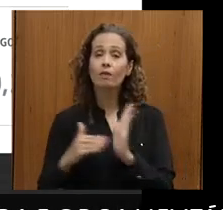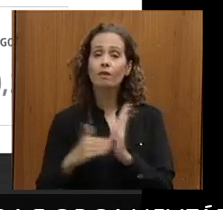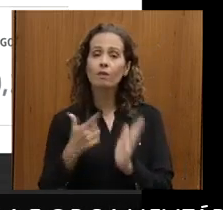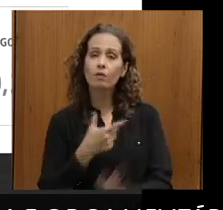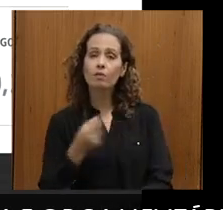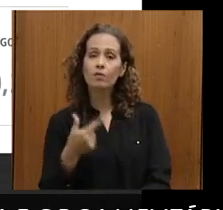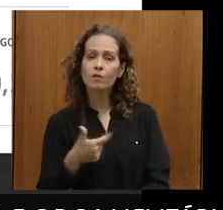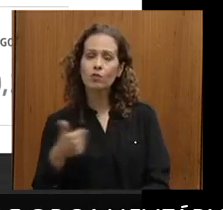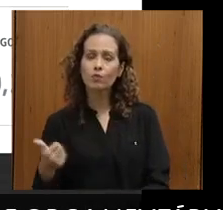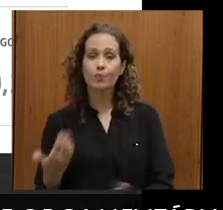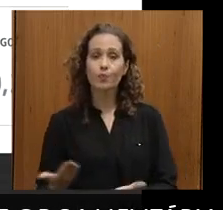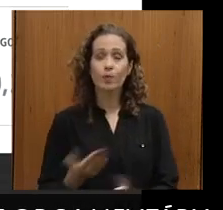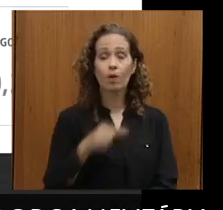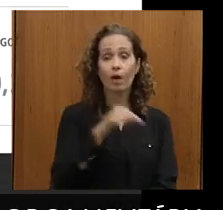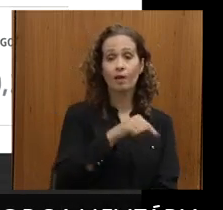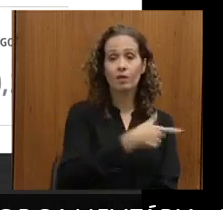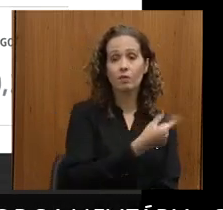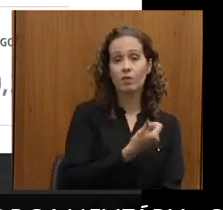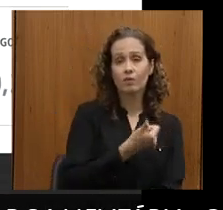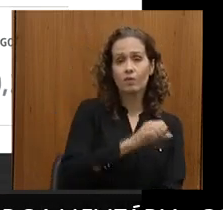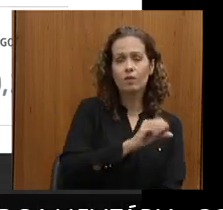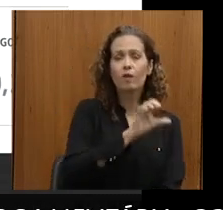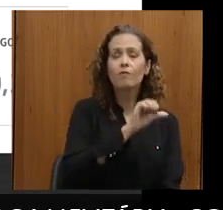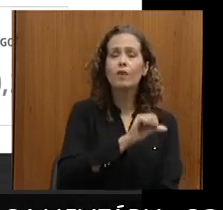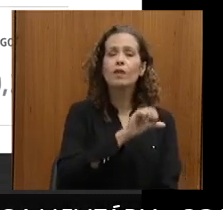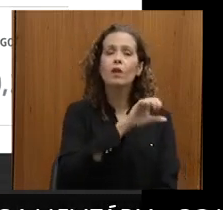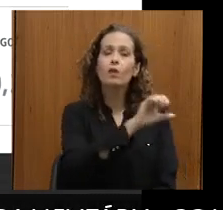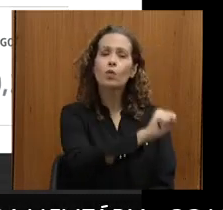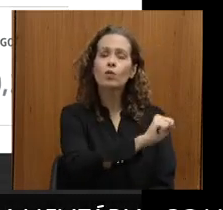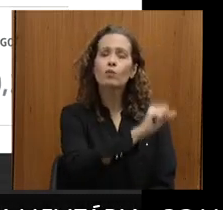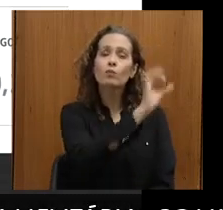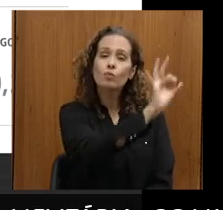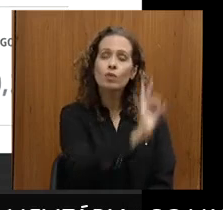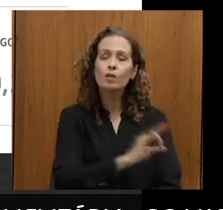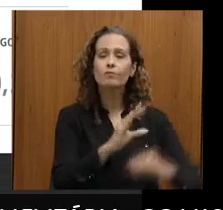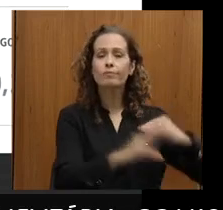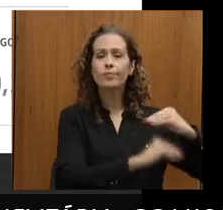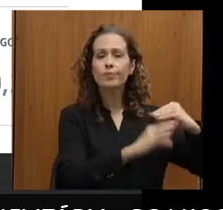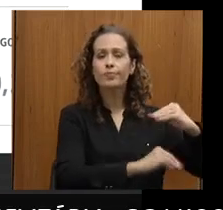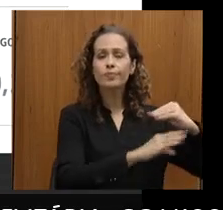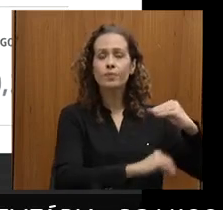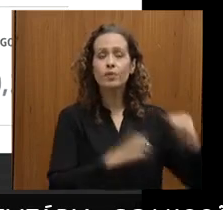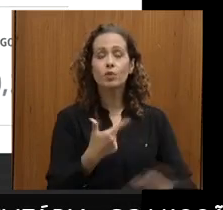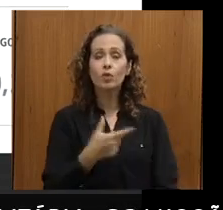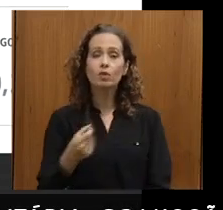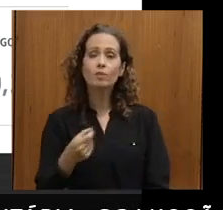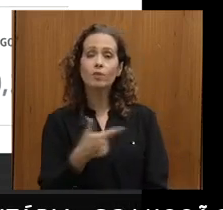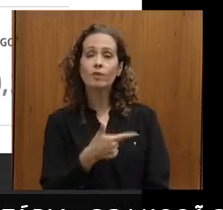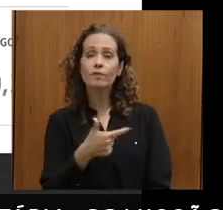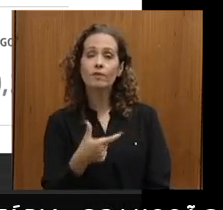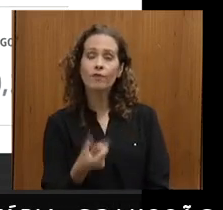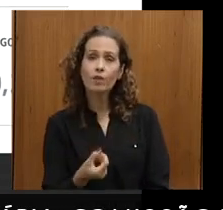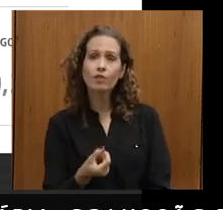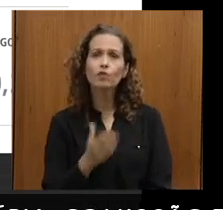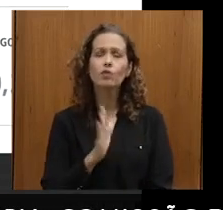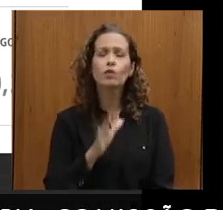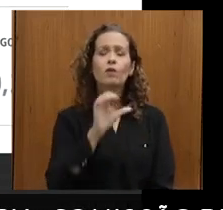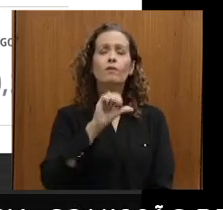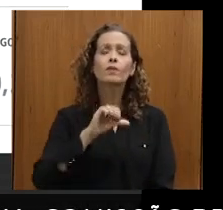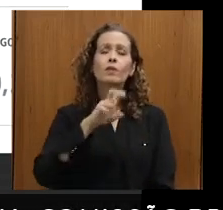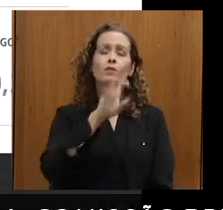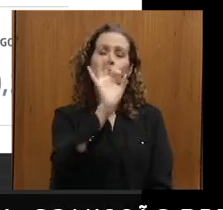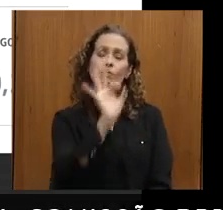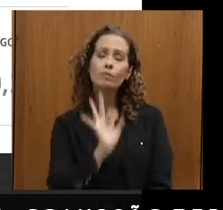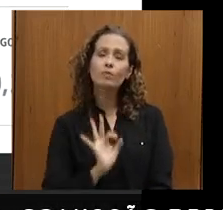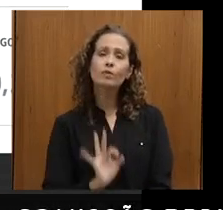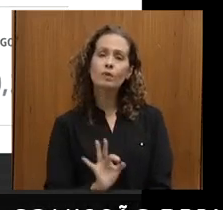Em 2019, nós estamos com 98% de execução dessas emendas. Em 2020, nós estamos com 95%